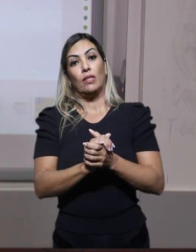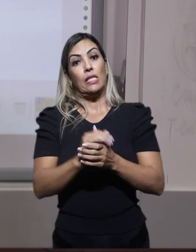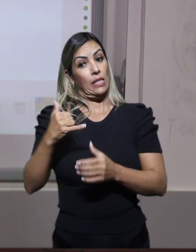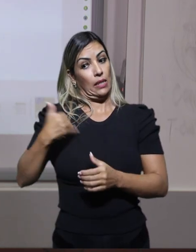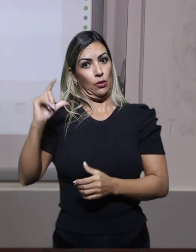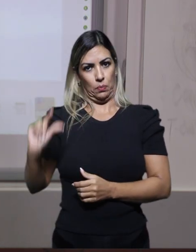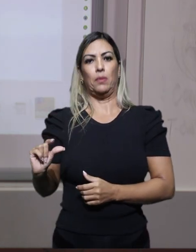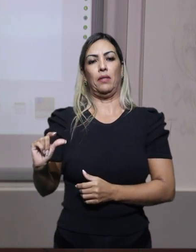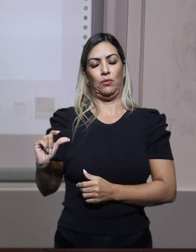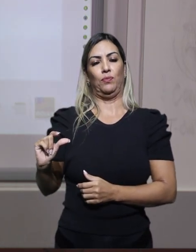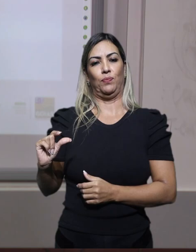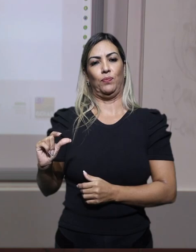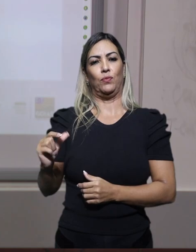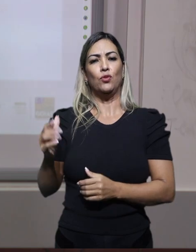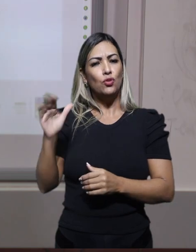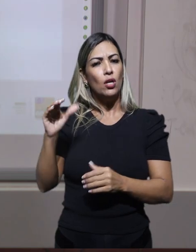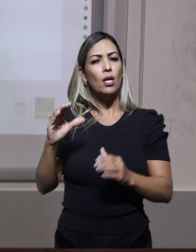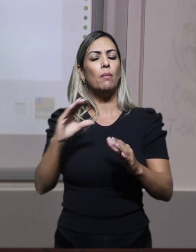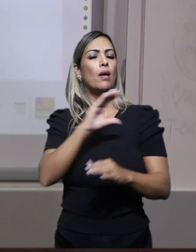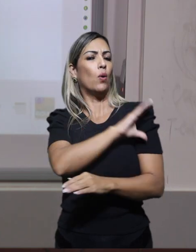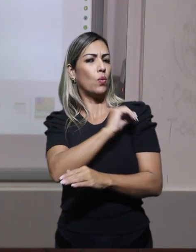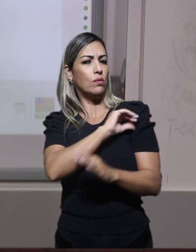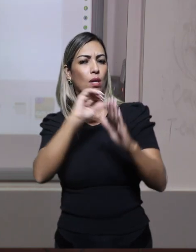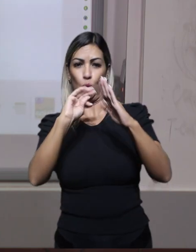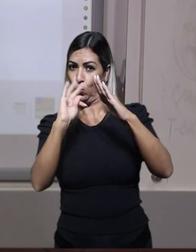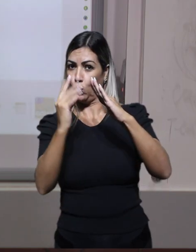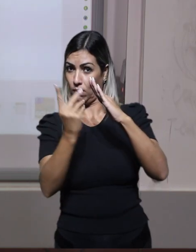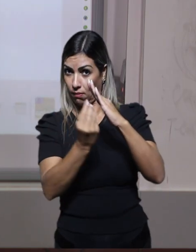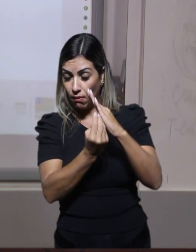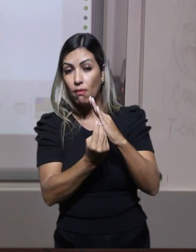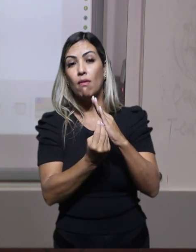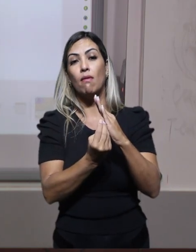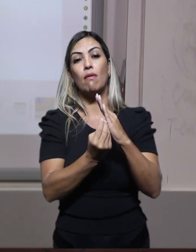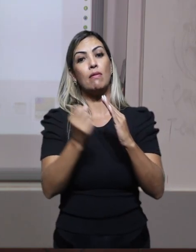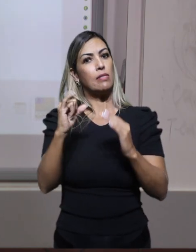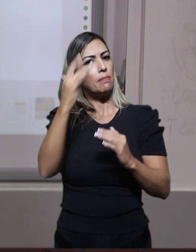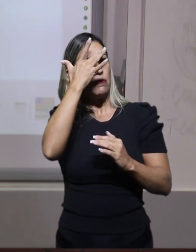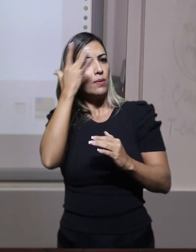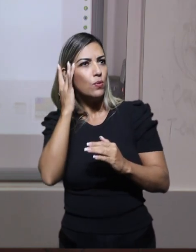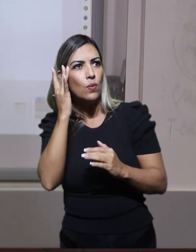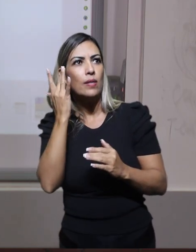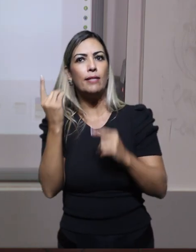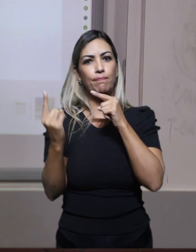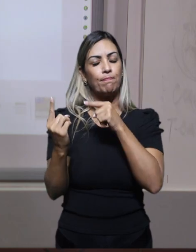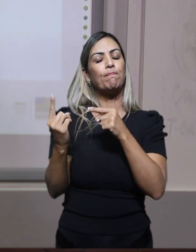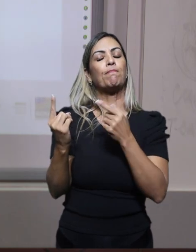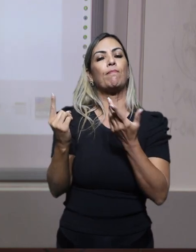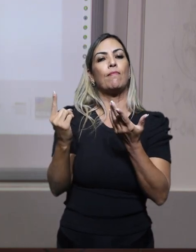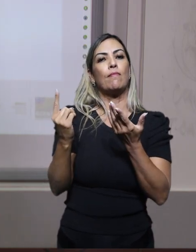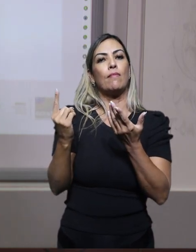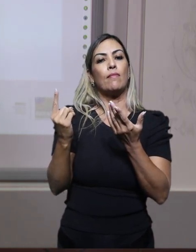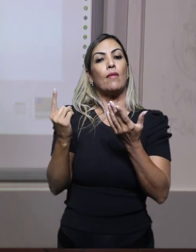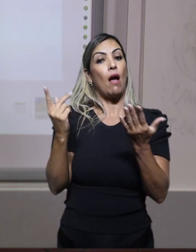menor de idade, chame o conselho tutelar. Se a pessoa, quem